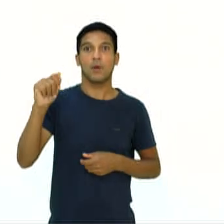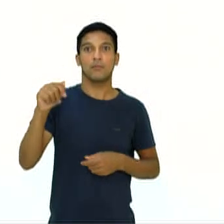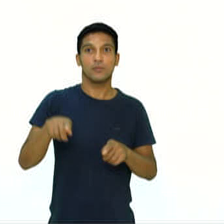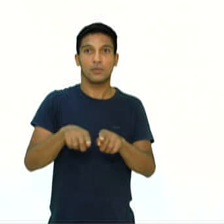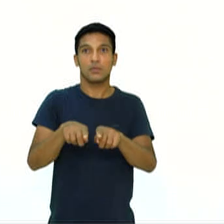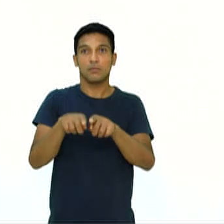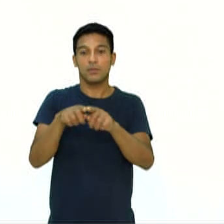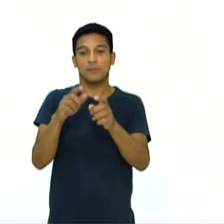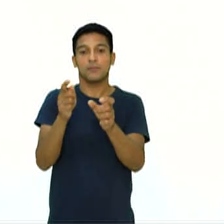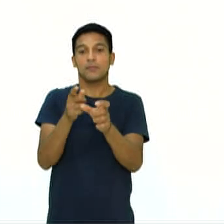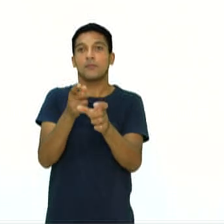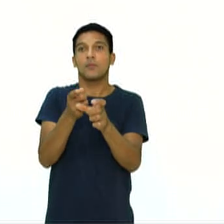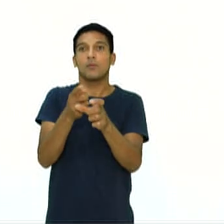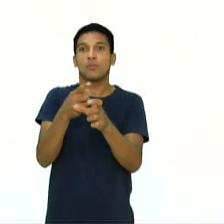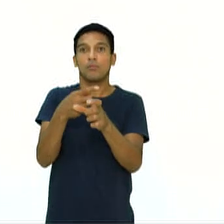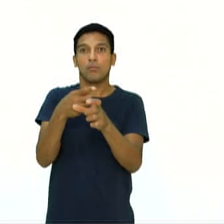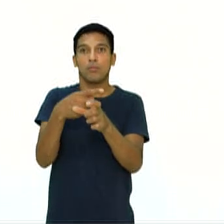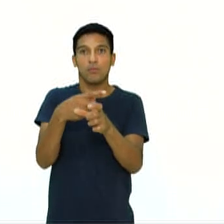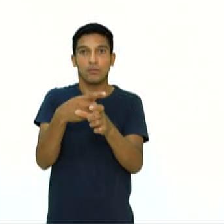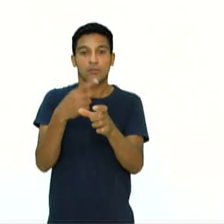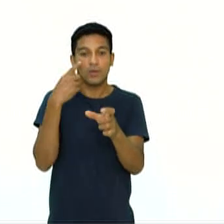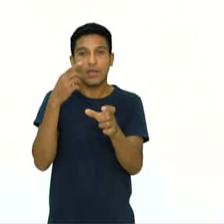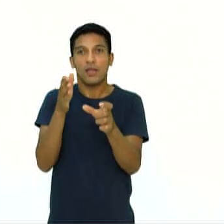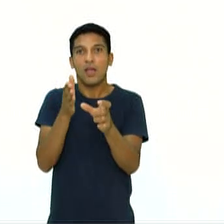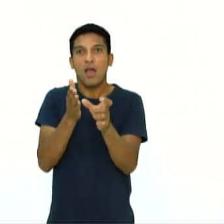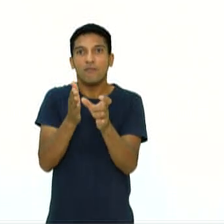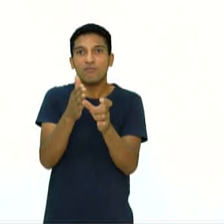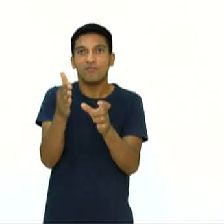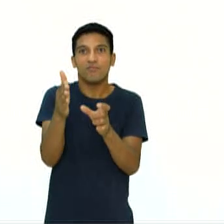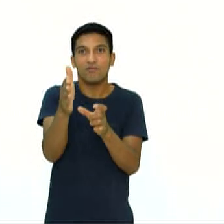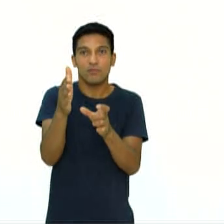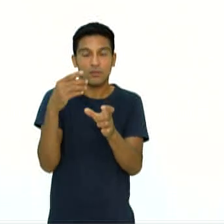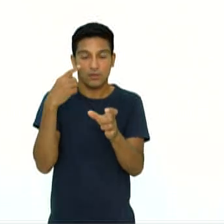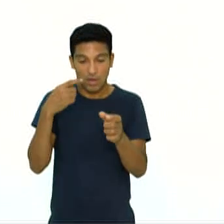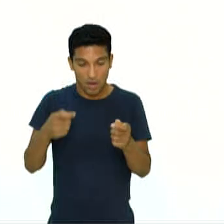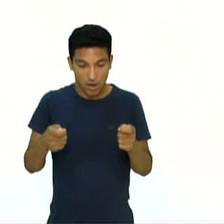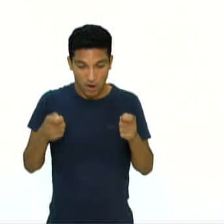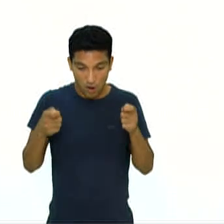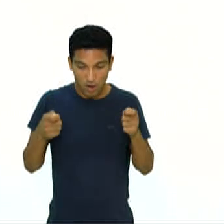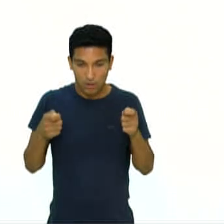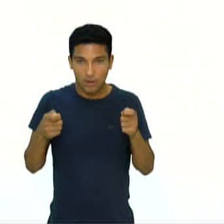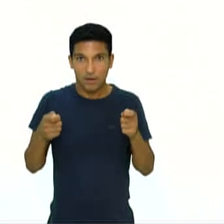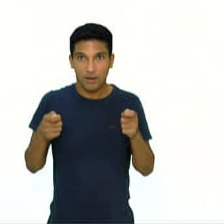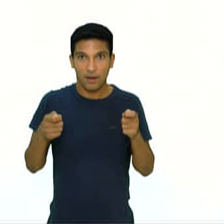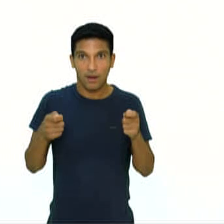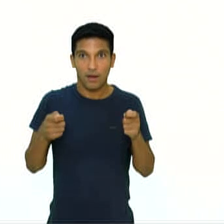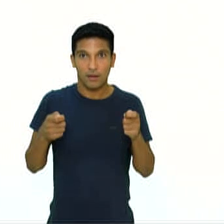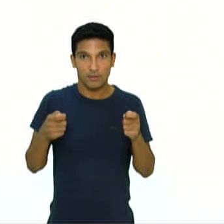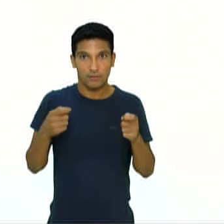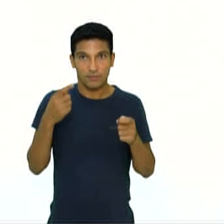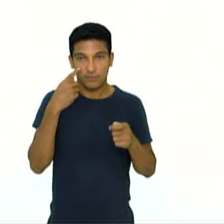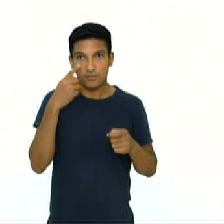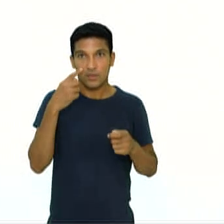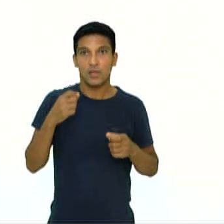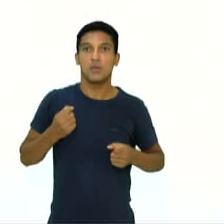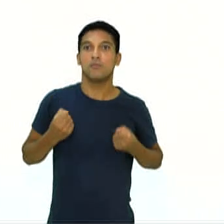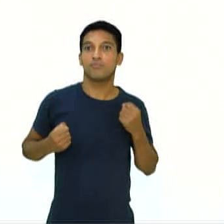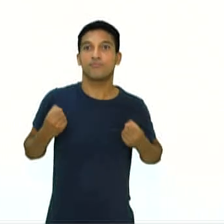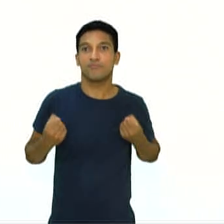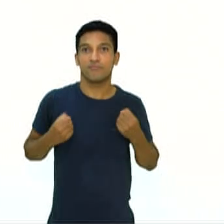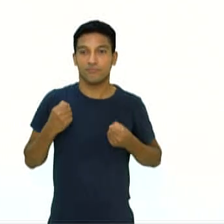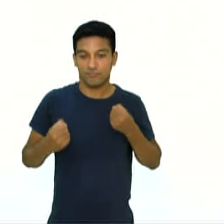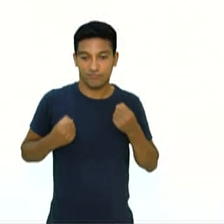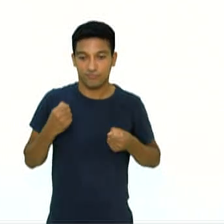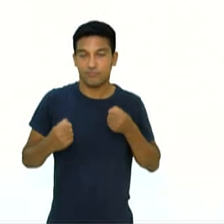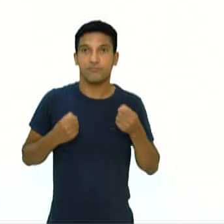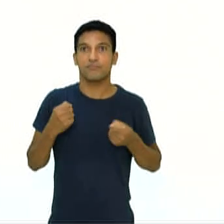bússola, onde está marcado o percurso que deve ser realizado no menor espaço de tempo possível. Então, a